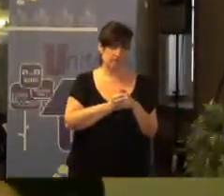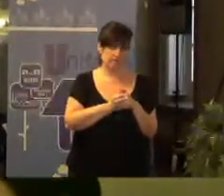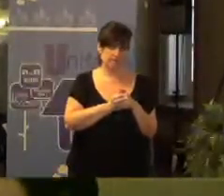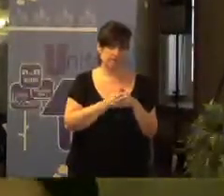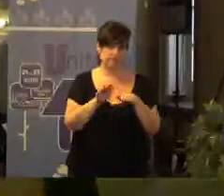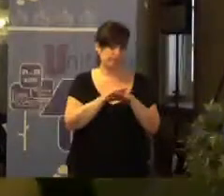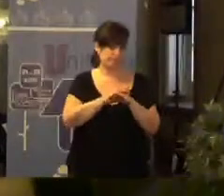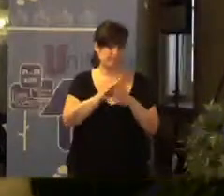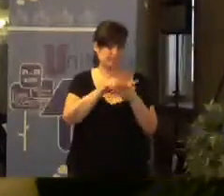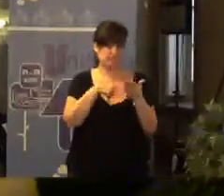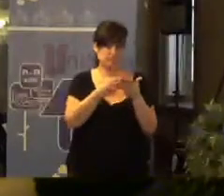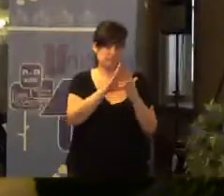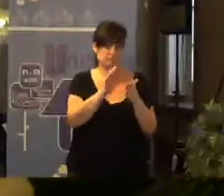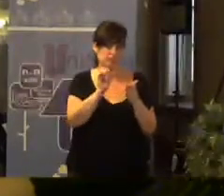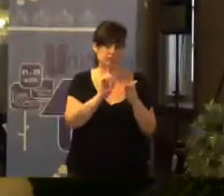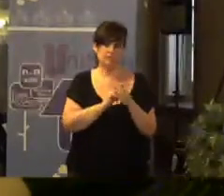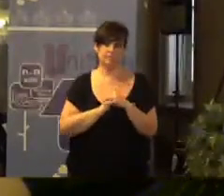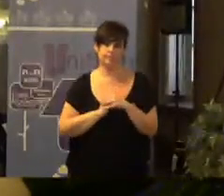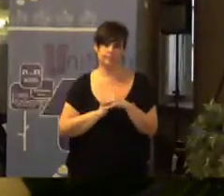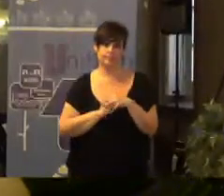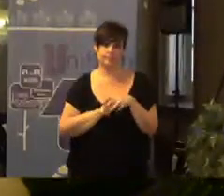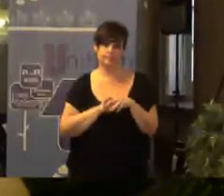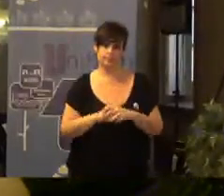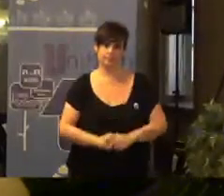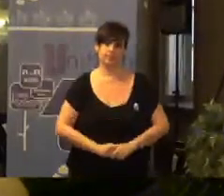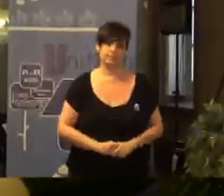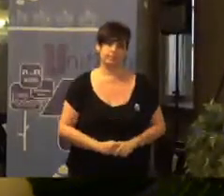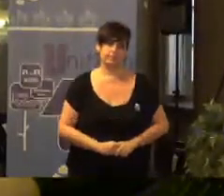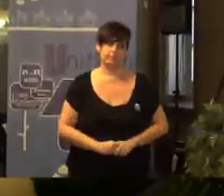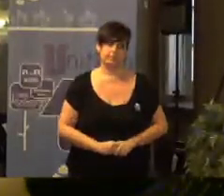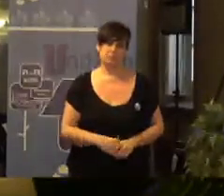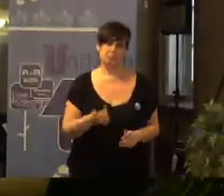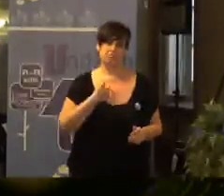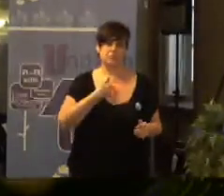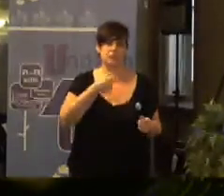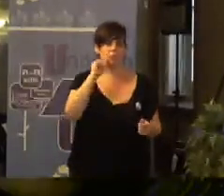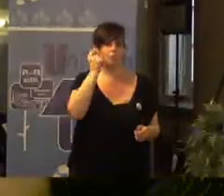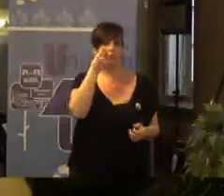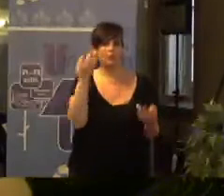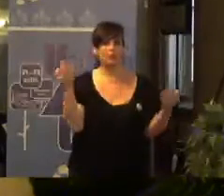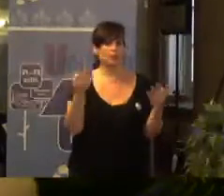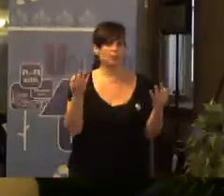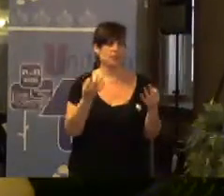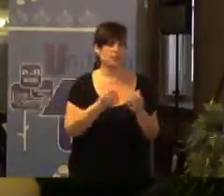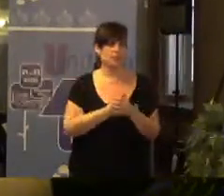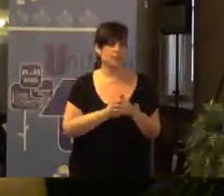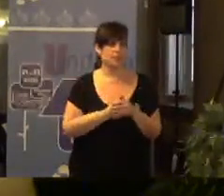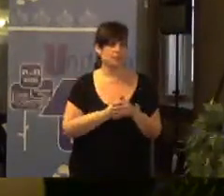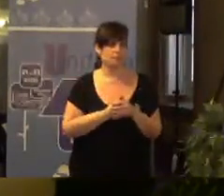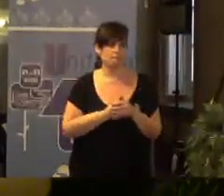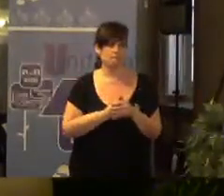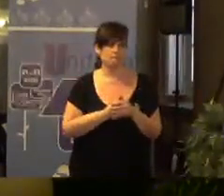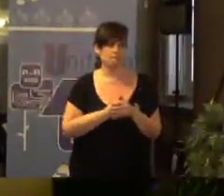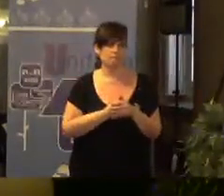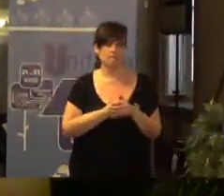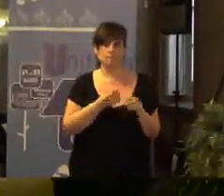já vamos por algum lado. E eu acho que na participação... Bom, é o que eu disse há pouco e terminei. Na participação,